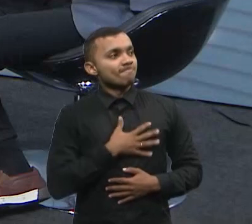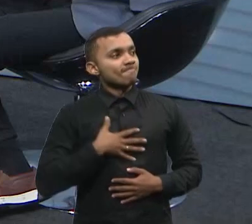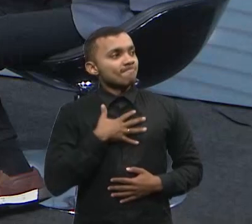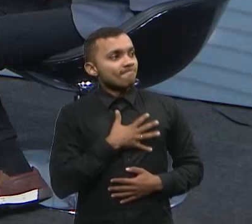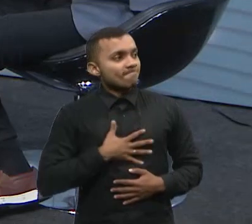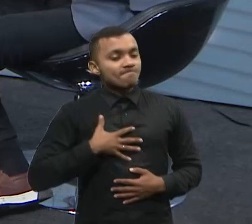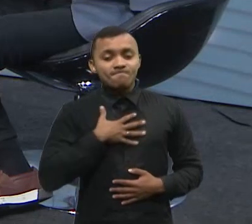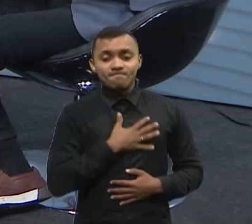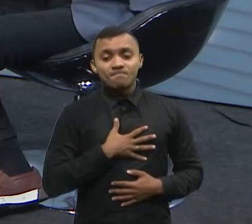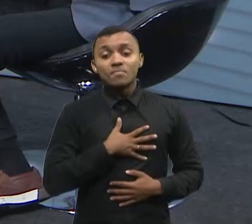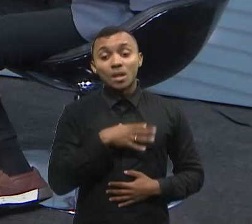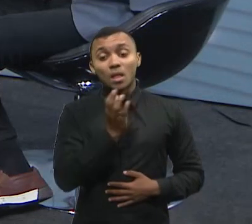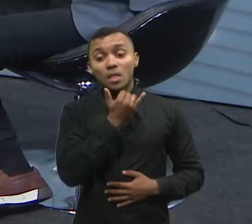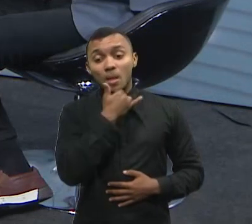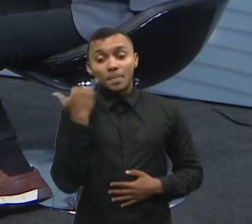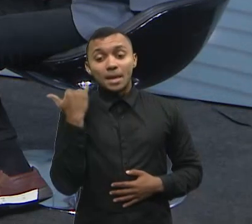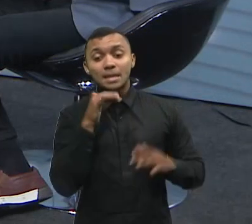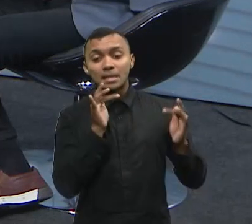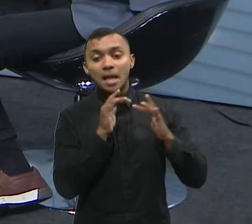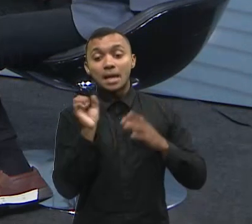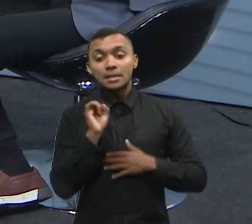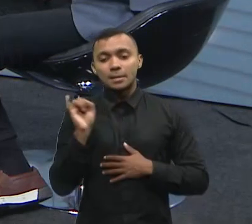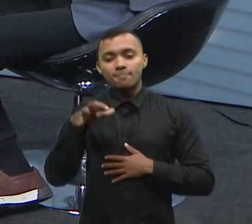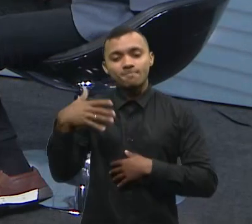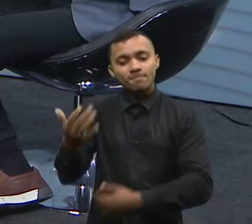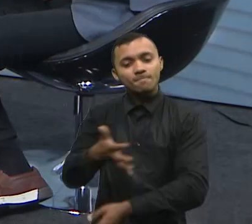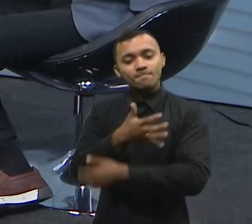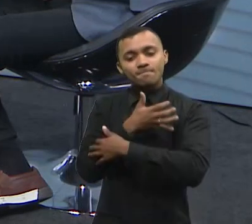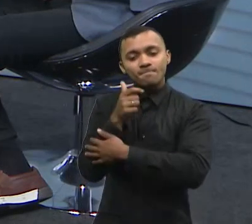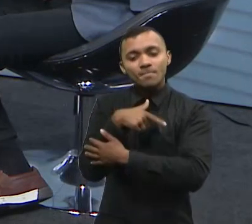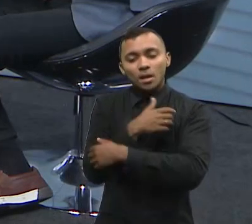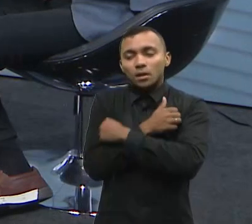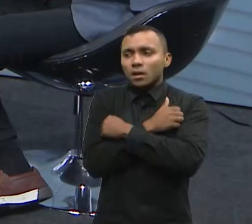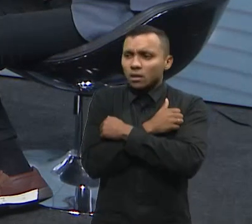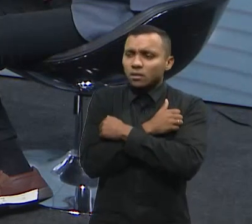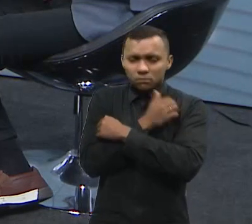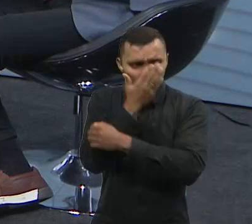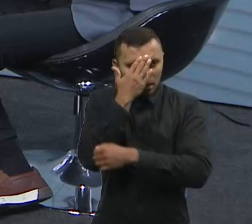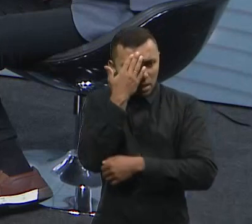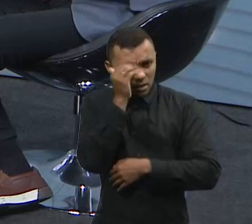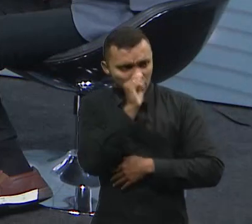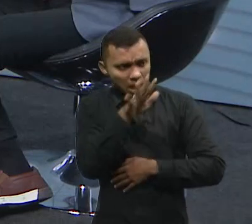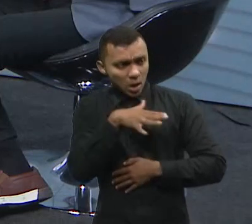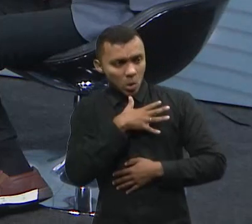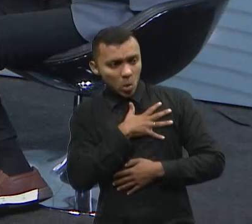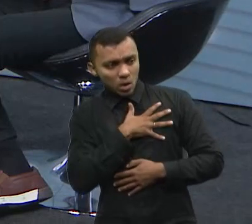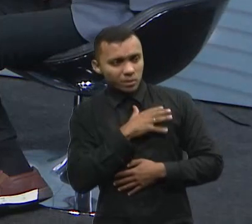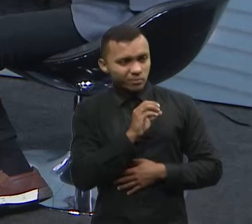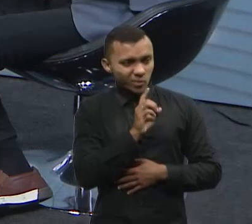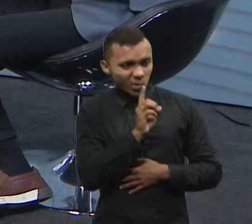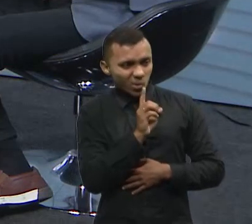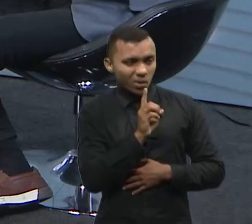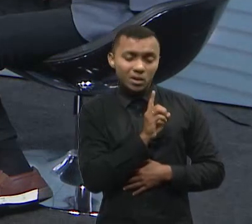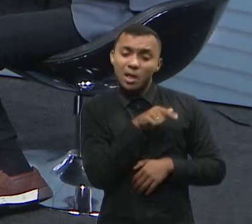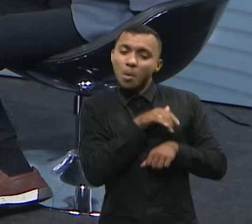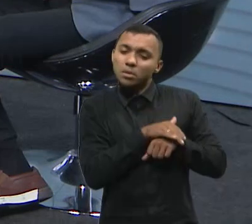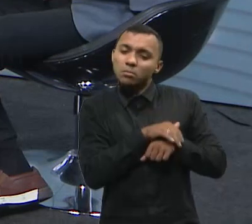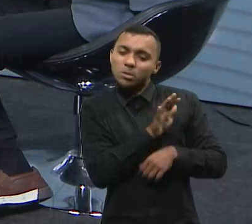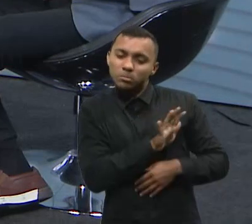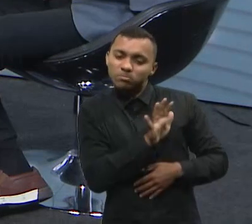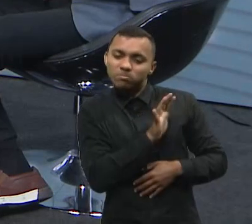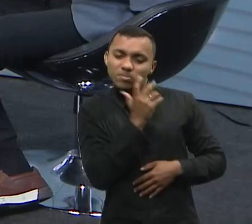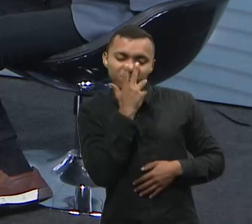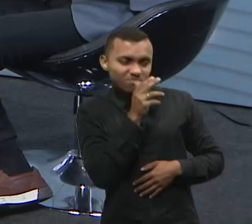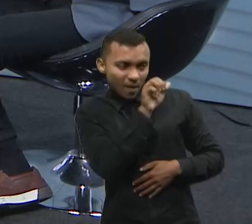uma reciprocidade. Se eu lhe dou um abraço afetivo, eu vou entender se você está gostando ou não, conforme você demonstra para mim